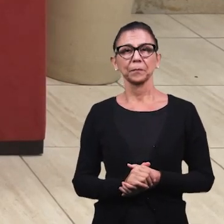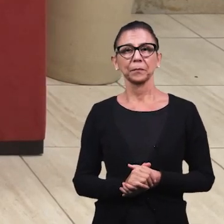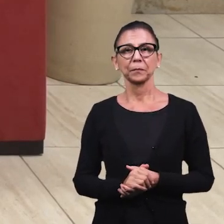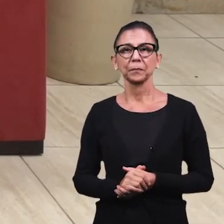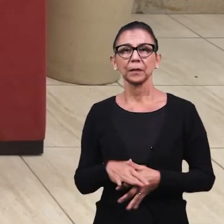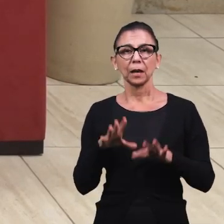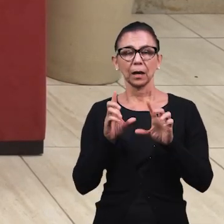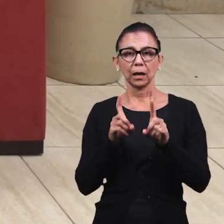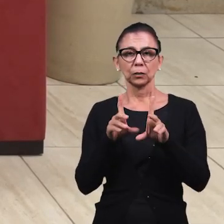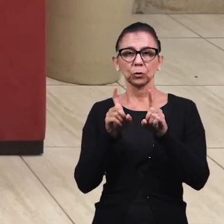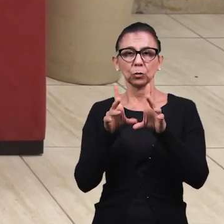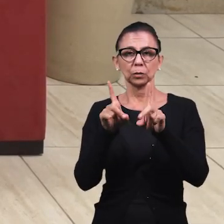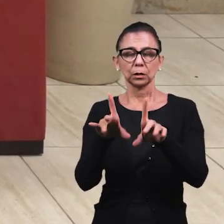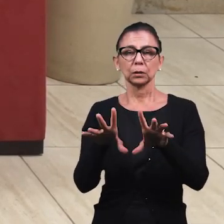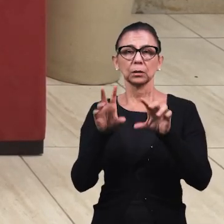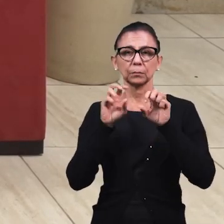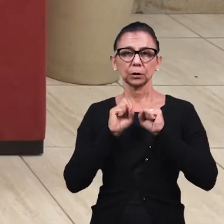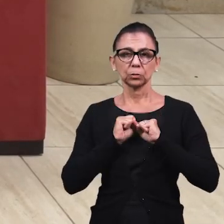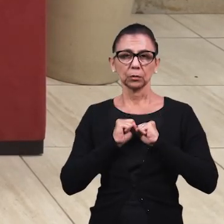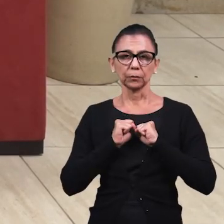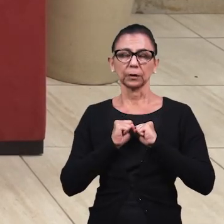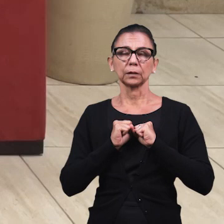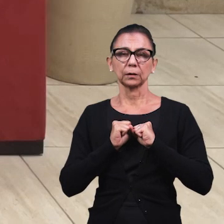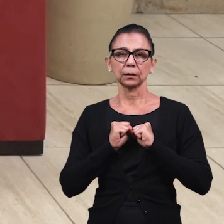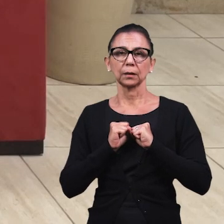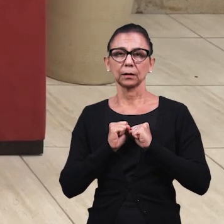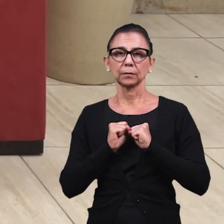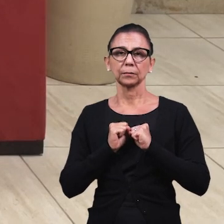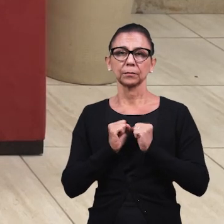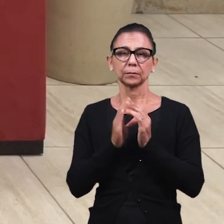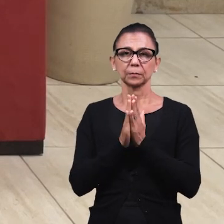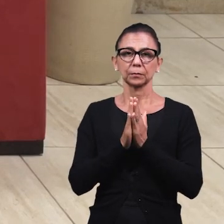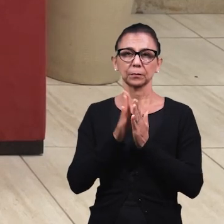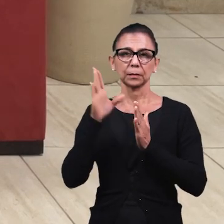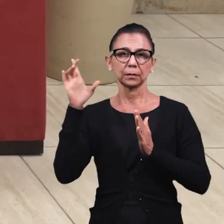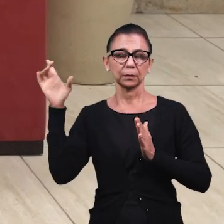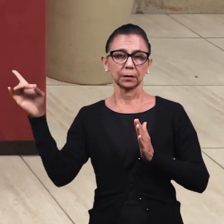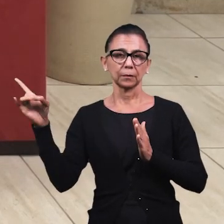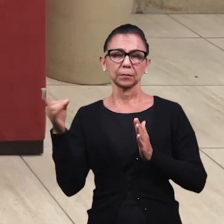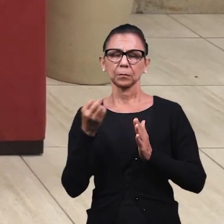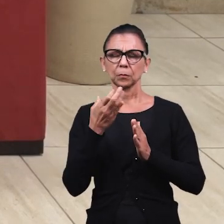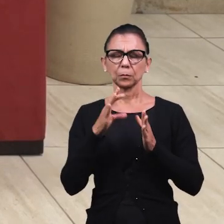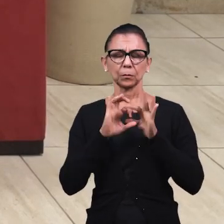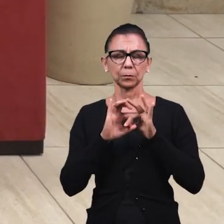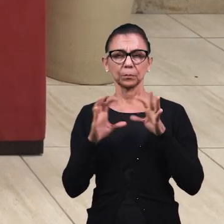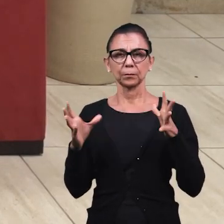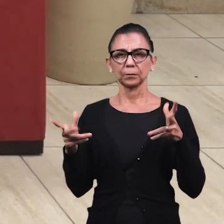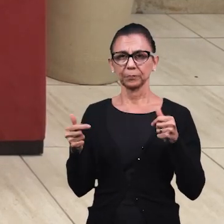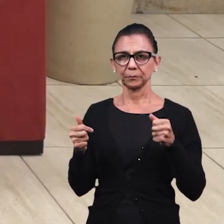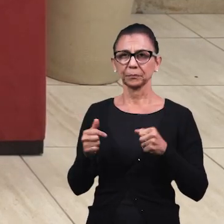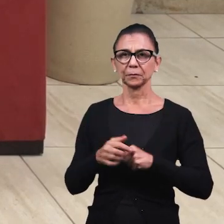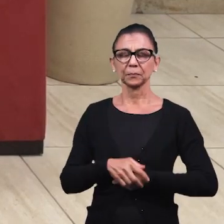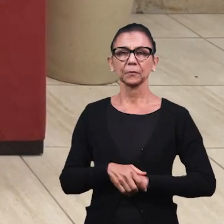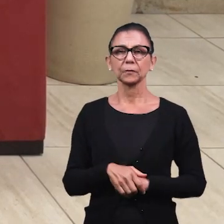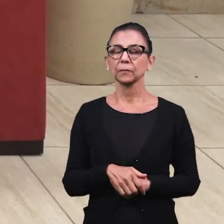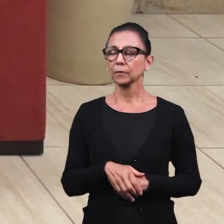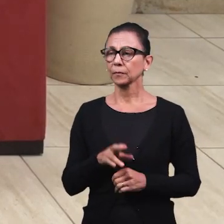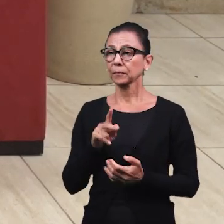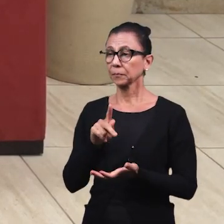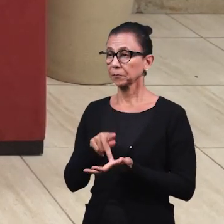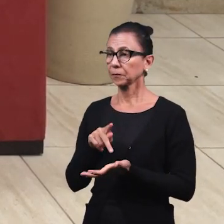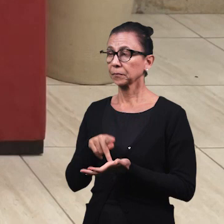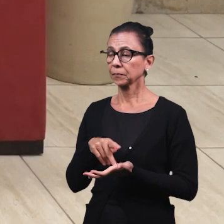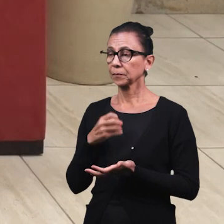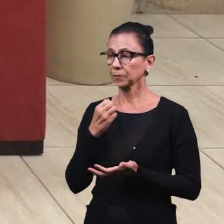da doutrina que tem emergido da palavra. É muito bom estar com os irmãos nesta comunhão maravilhosa. É verdade,